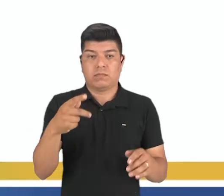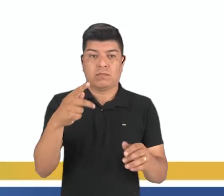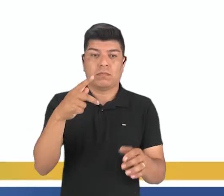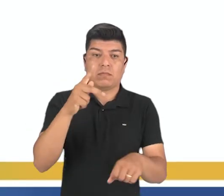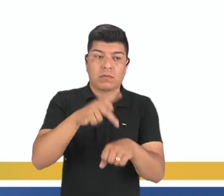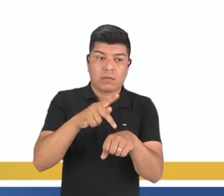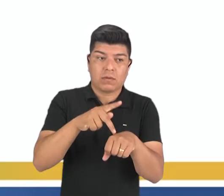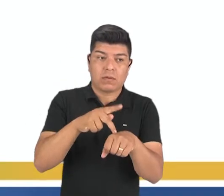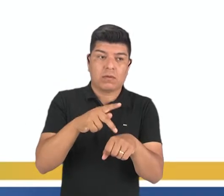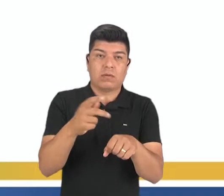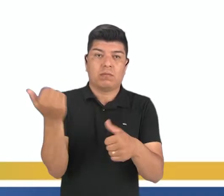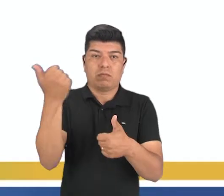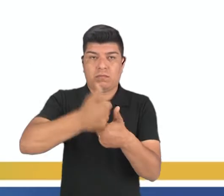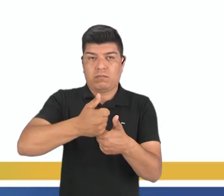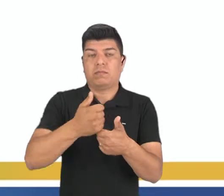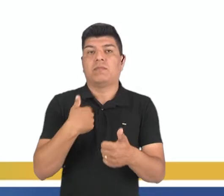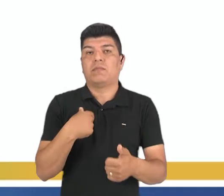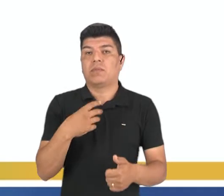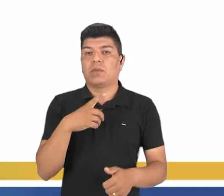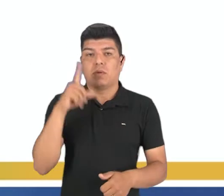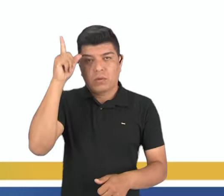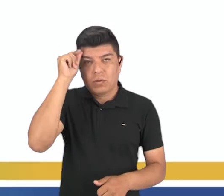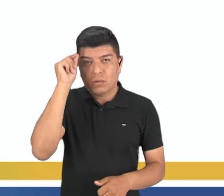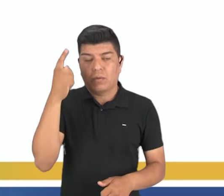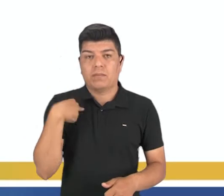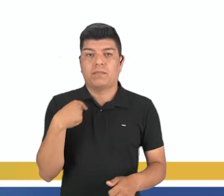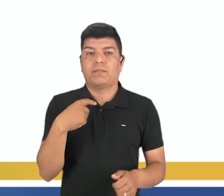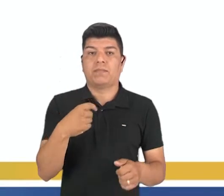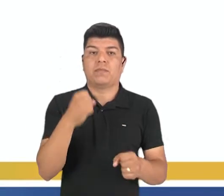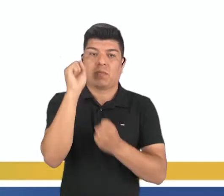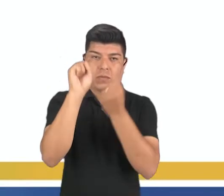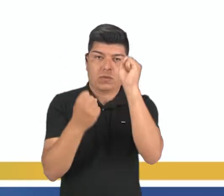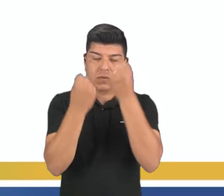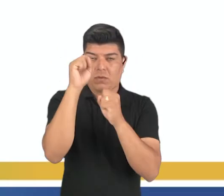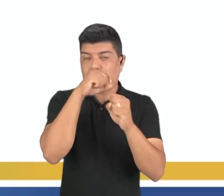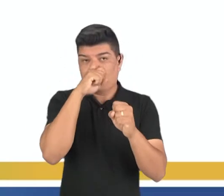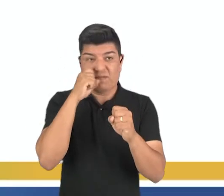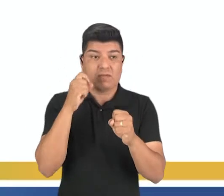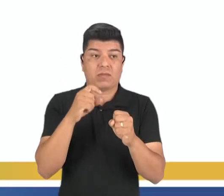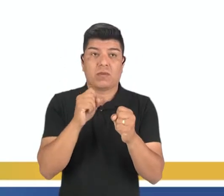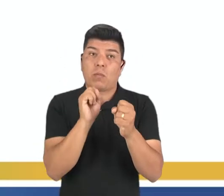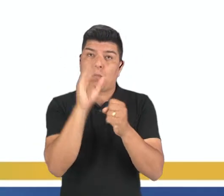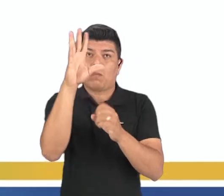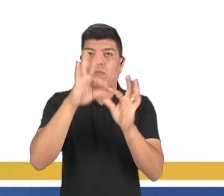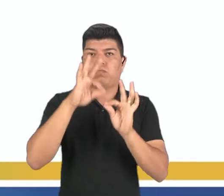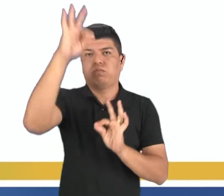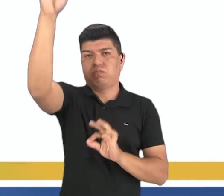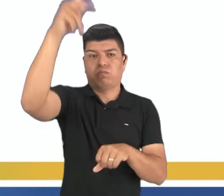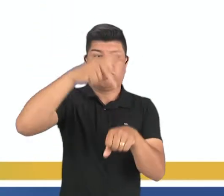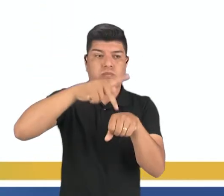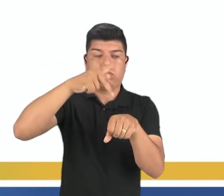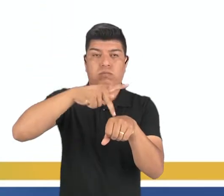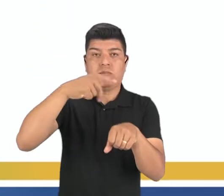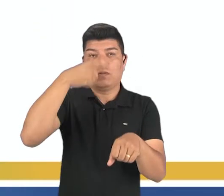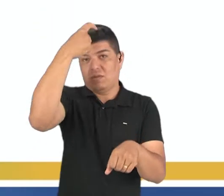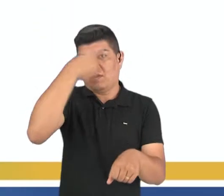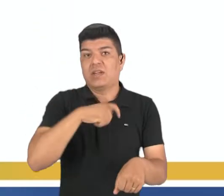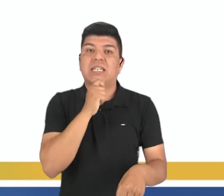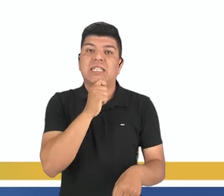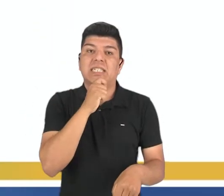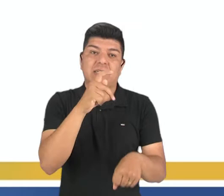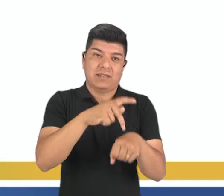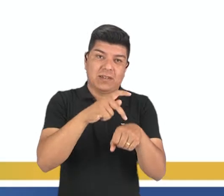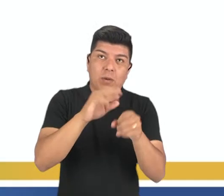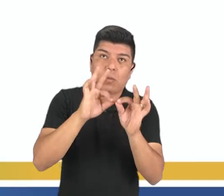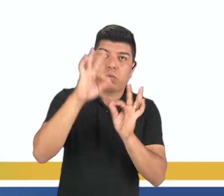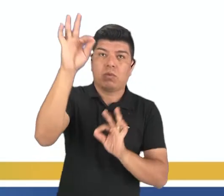no meu lugar. Ufa! Quando a máquina foi ligada, a pedra voou longe. Ainda bem que foi a pedra e não eu. Então o